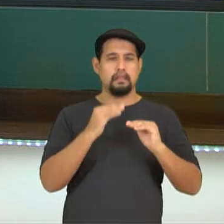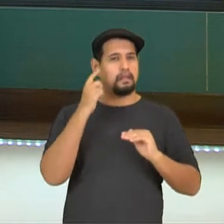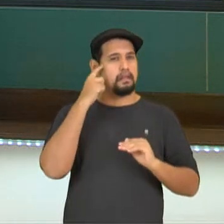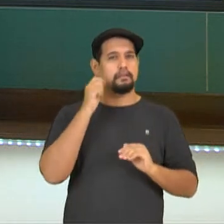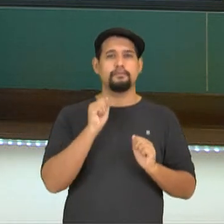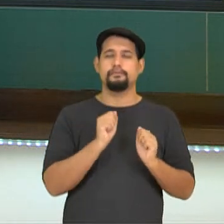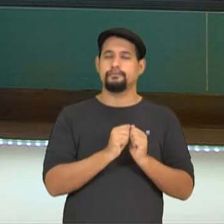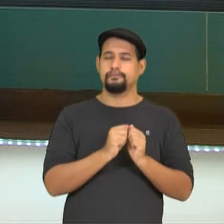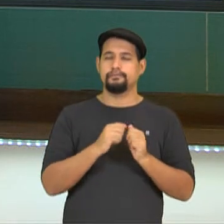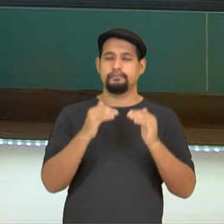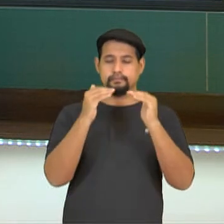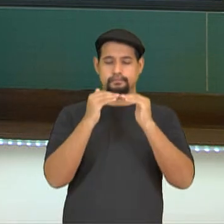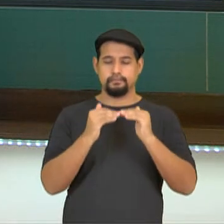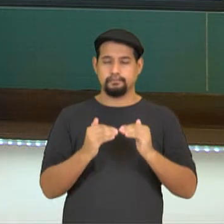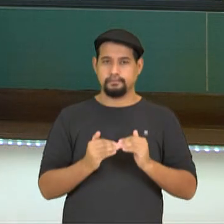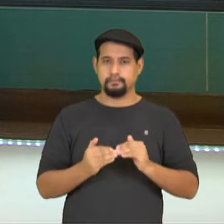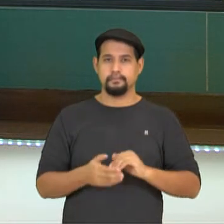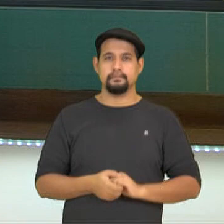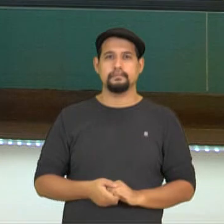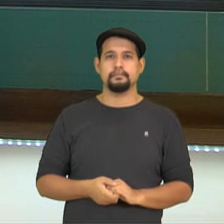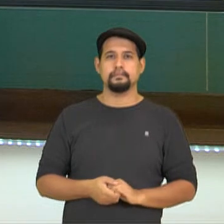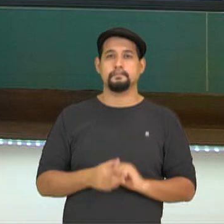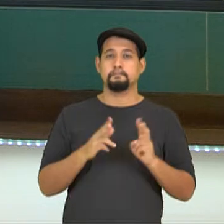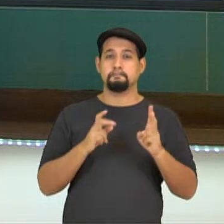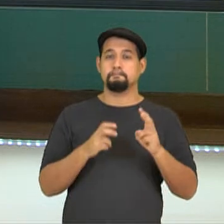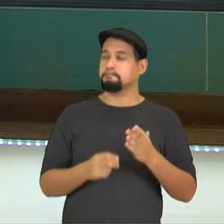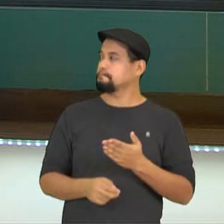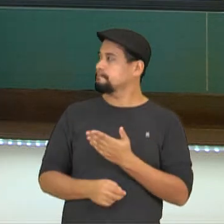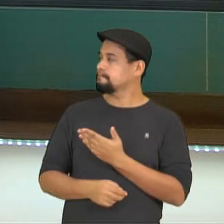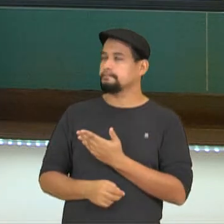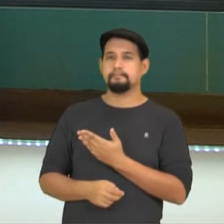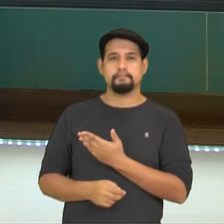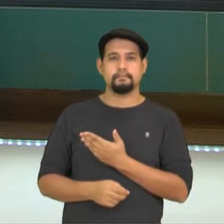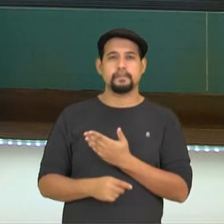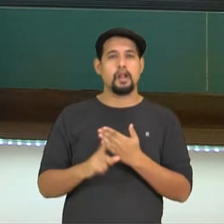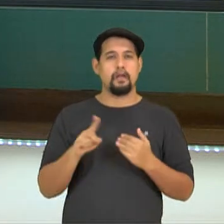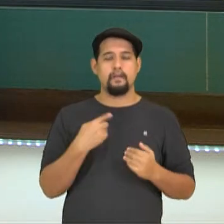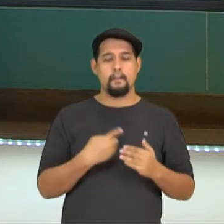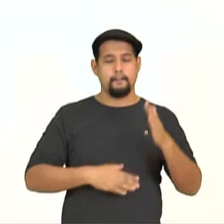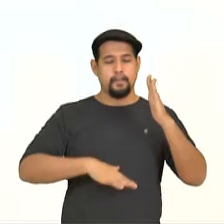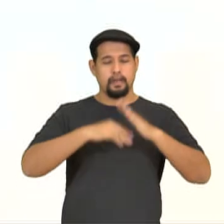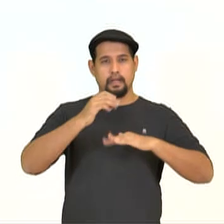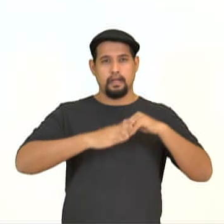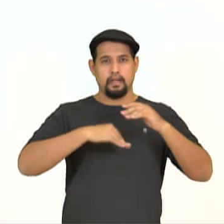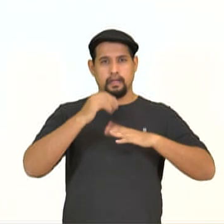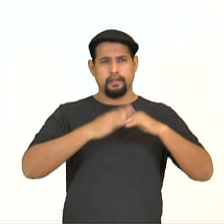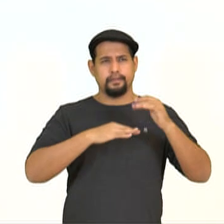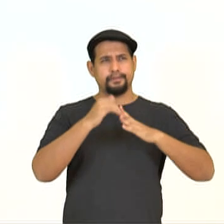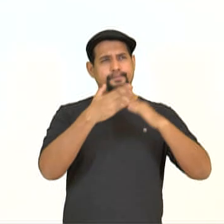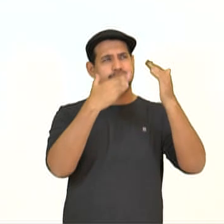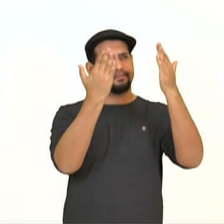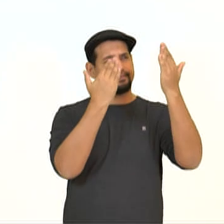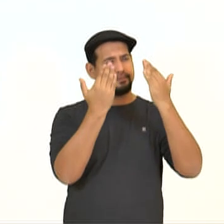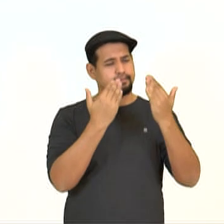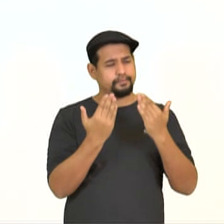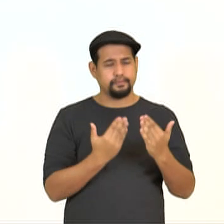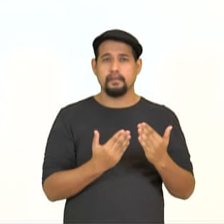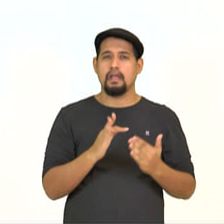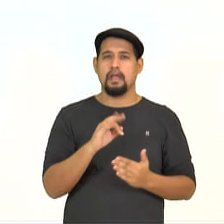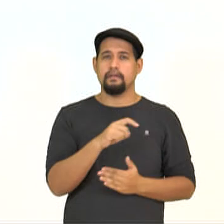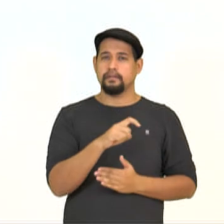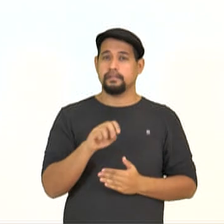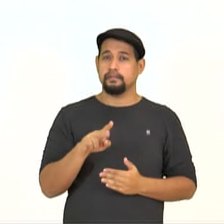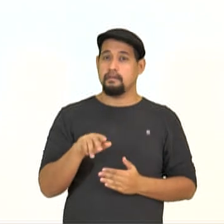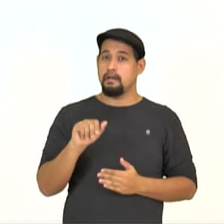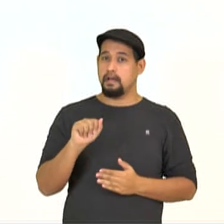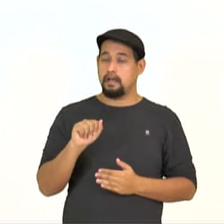parábolas correspondentes. Então, olha só, vamos praticar um pouquinho. Analisando os gráficos abaixo, né, da função f de x igual